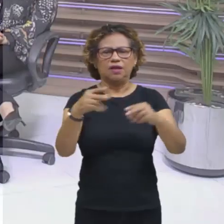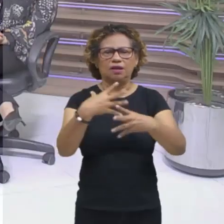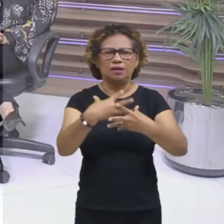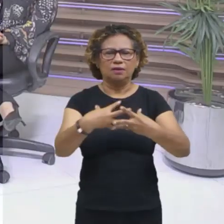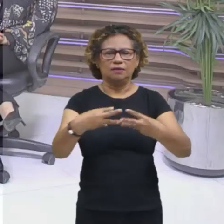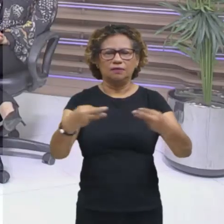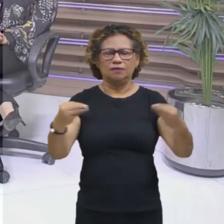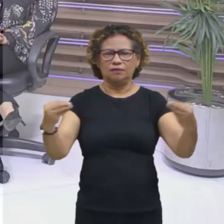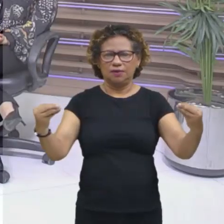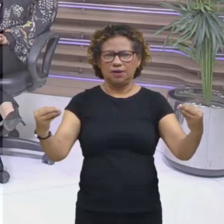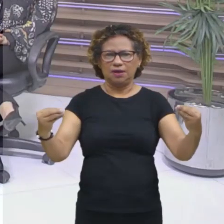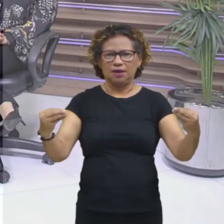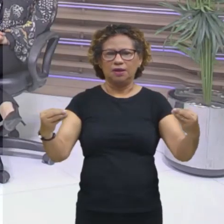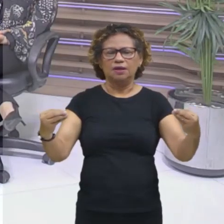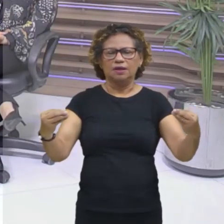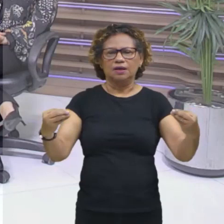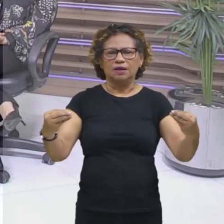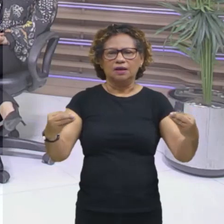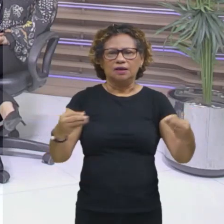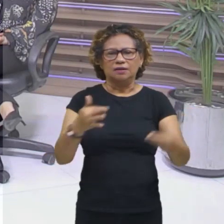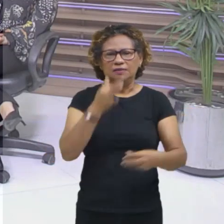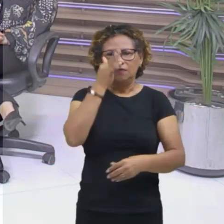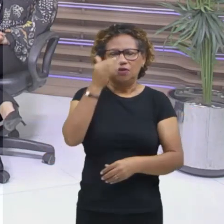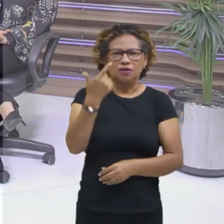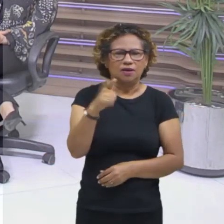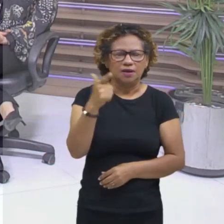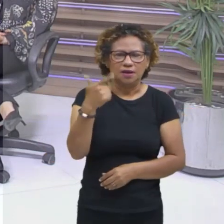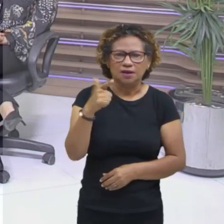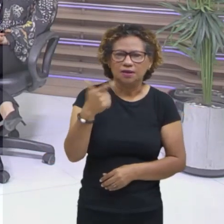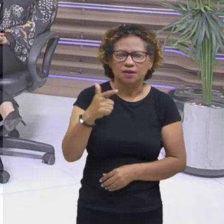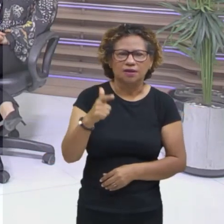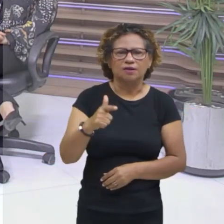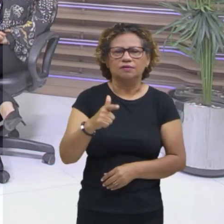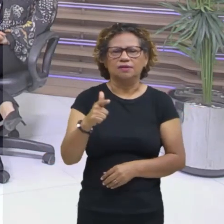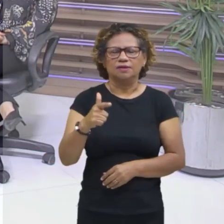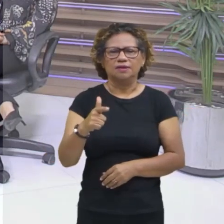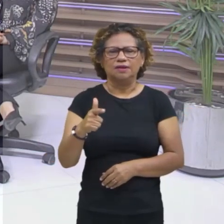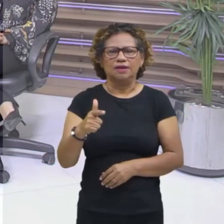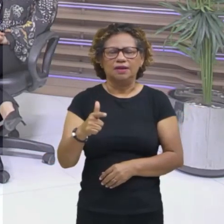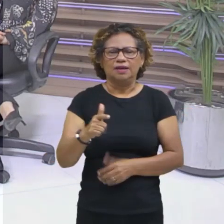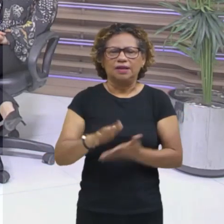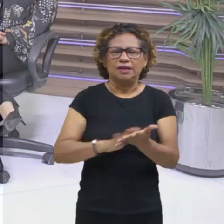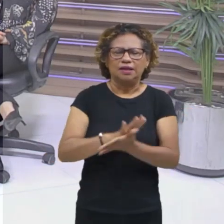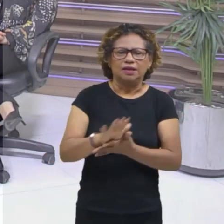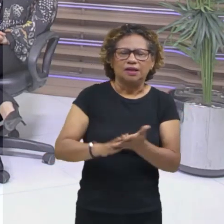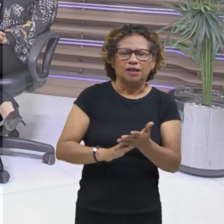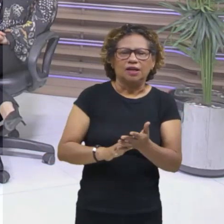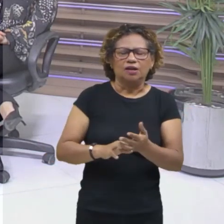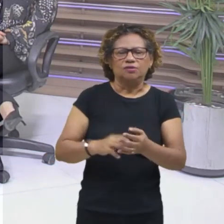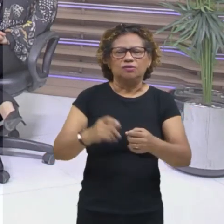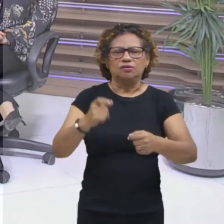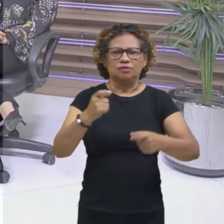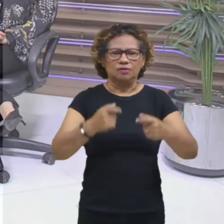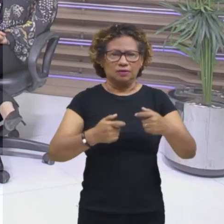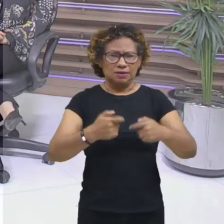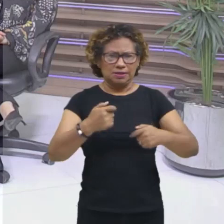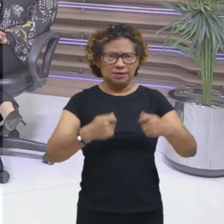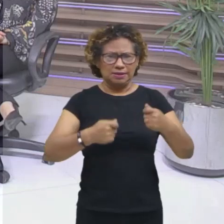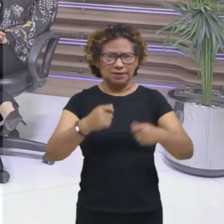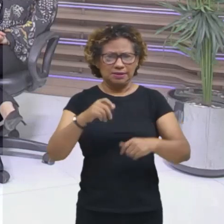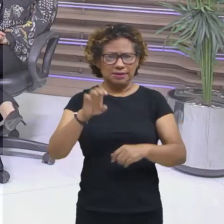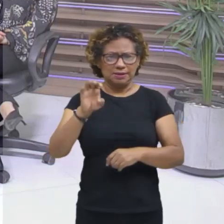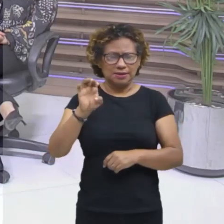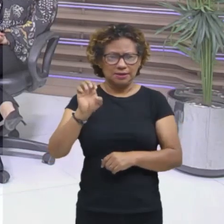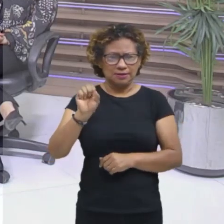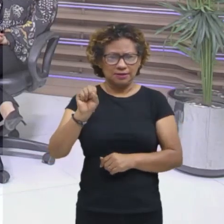sou pólen sem inseto, sou areia sustentando o sexo das árvores. Existo onde